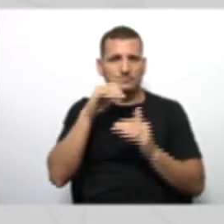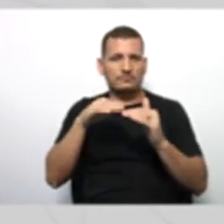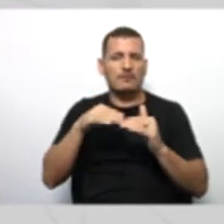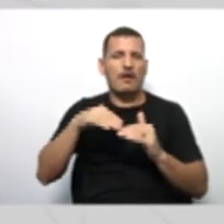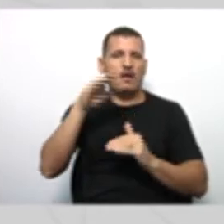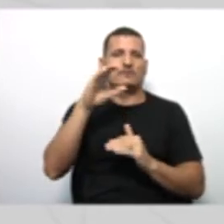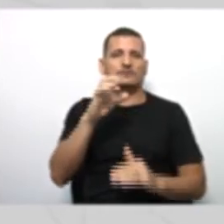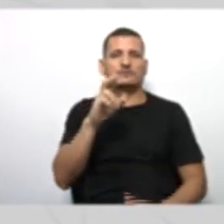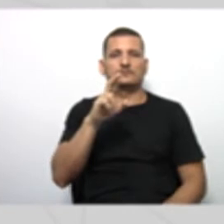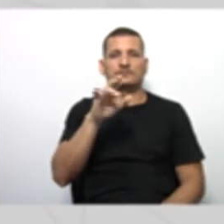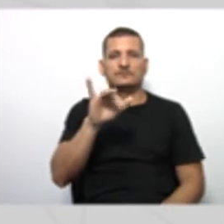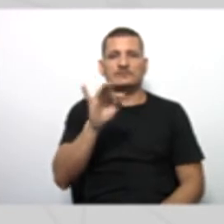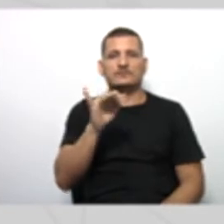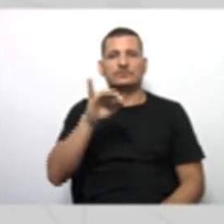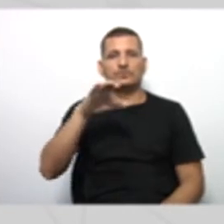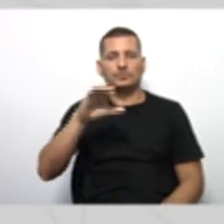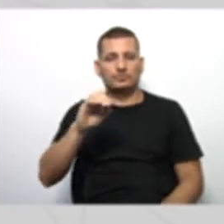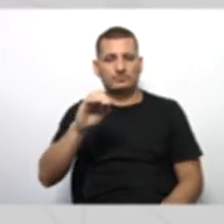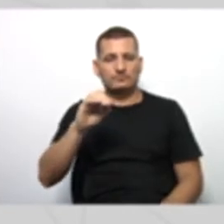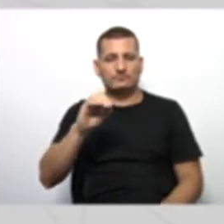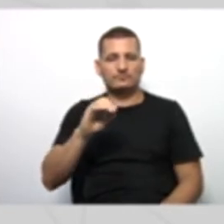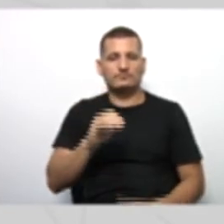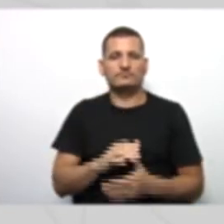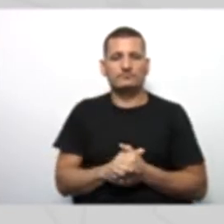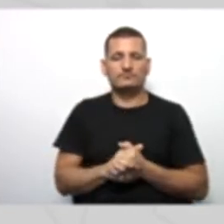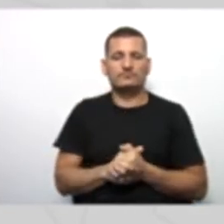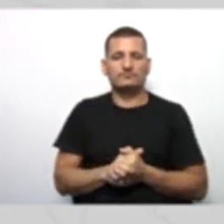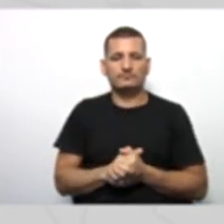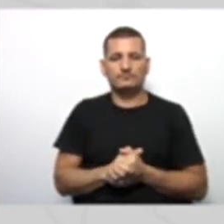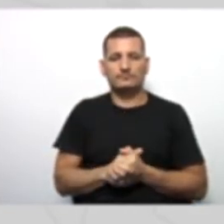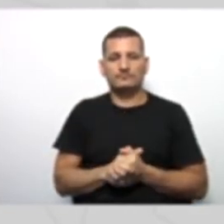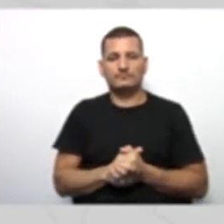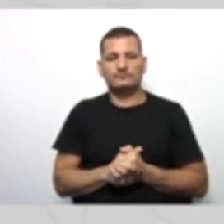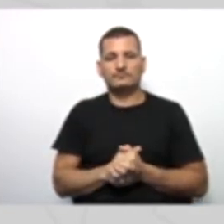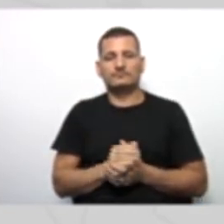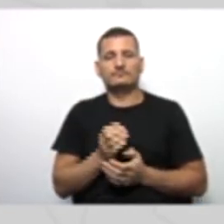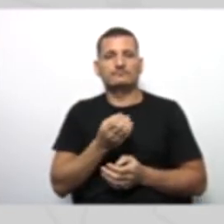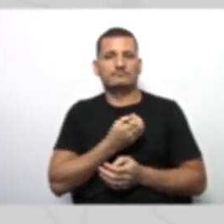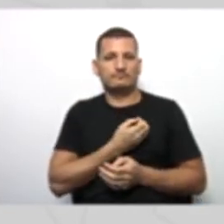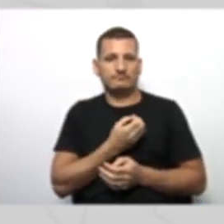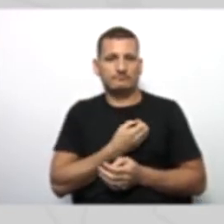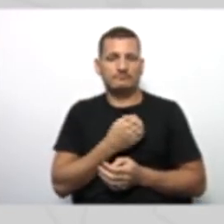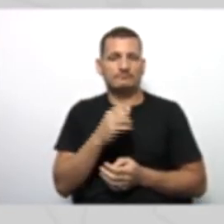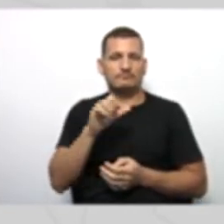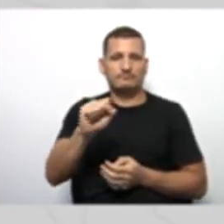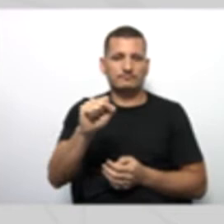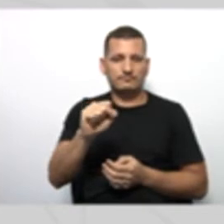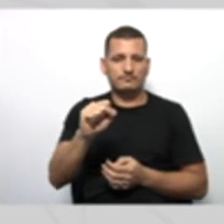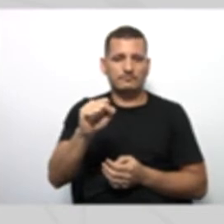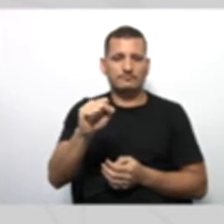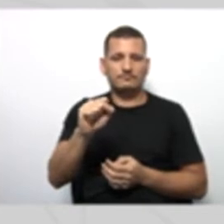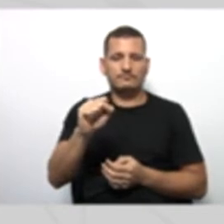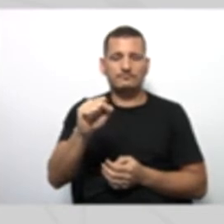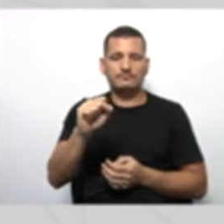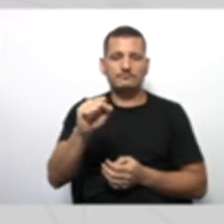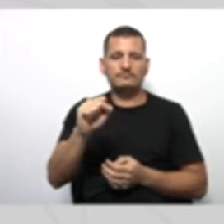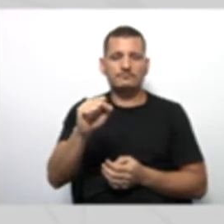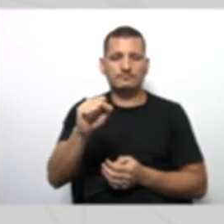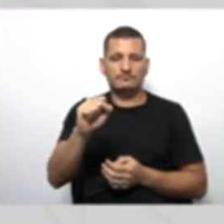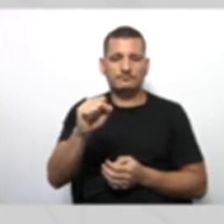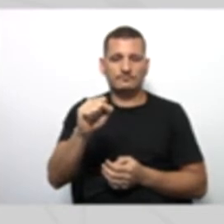é o prejuízo que eu posso ter com isso? Ok? Então, voltando aqui para a análise qualitativa, gente, utilizando a matriz de